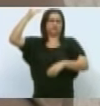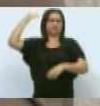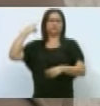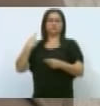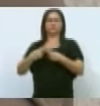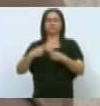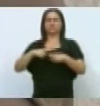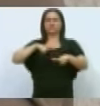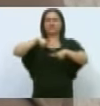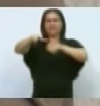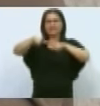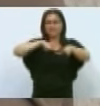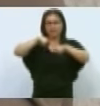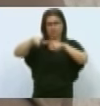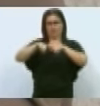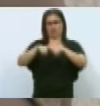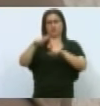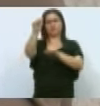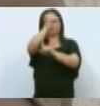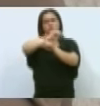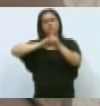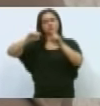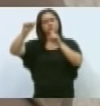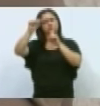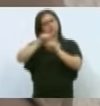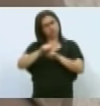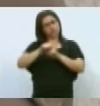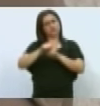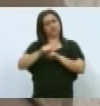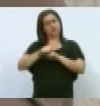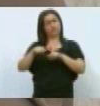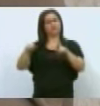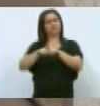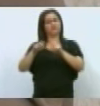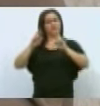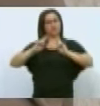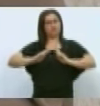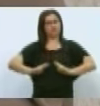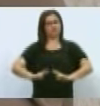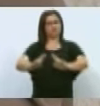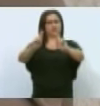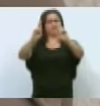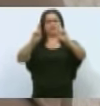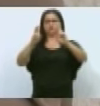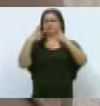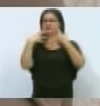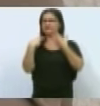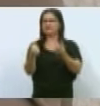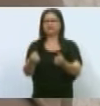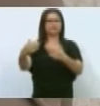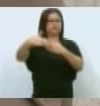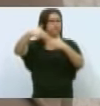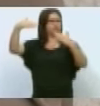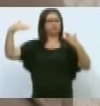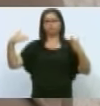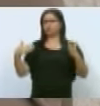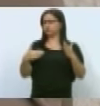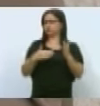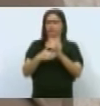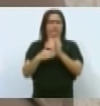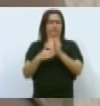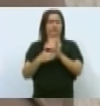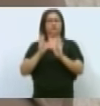trabalho social e religioso. Uhum. Então, a gente acolhe todas as religiões independentes. Porque, às vezes, eu